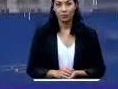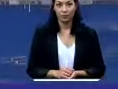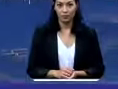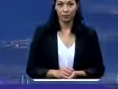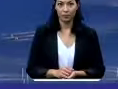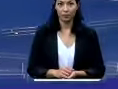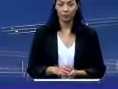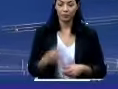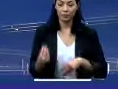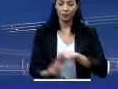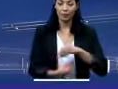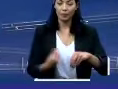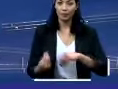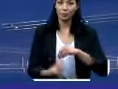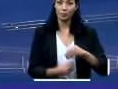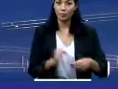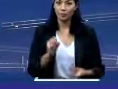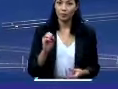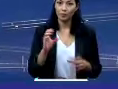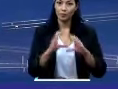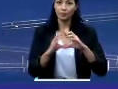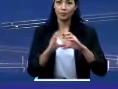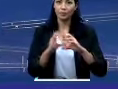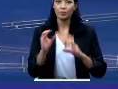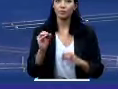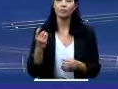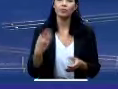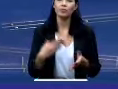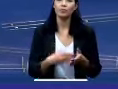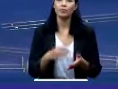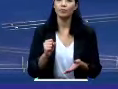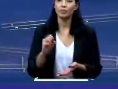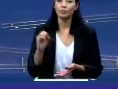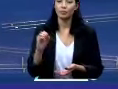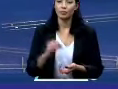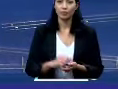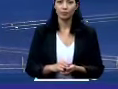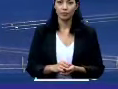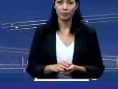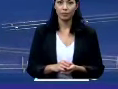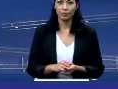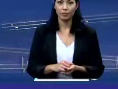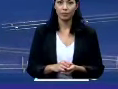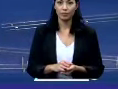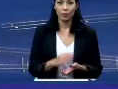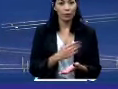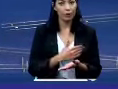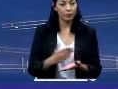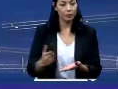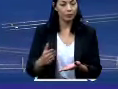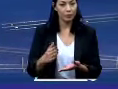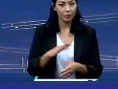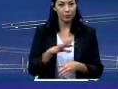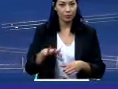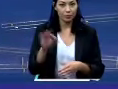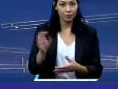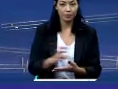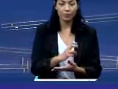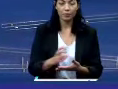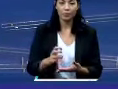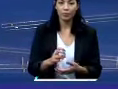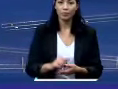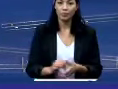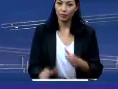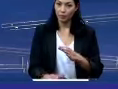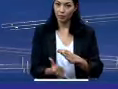Globo carregado. Embaralhando 80 bolas numeradas de 0 a 80. Começou o sorteio da Quina. Primeiro